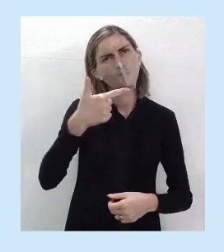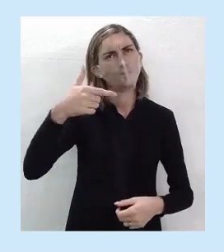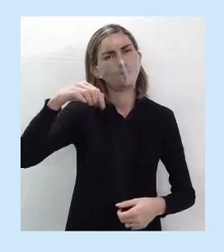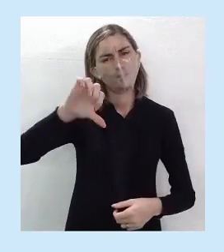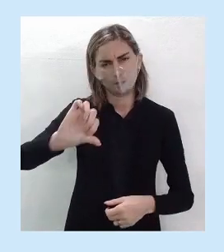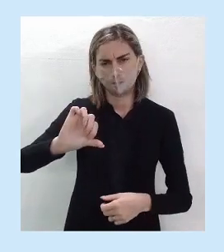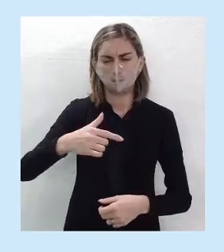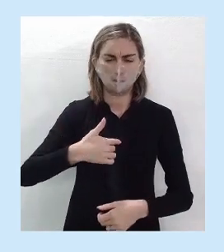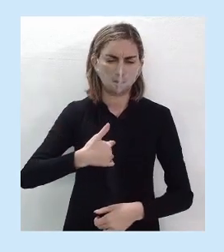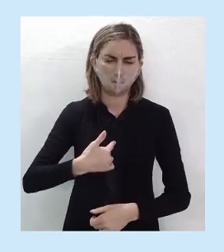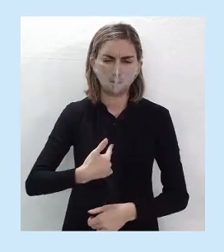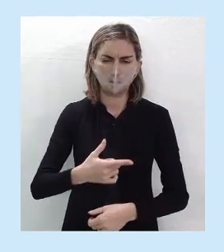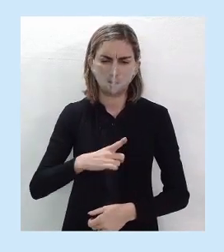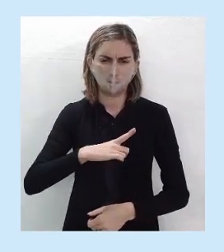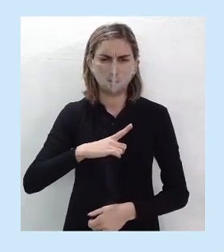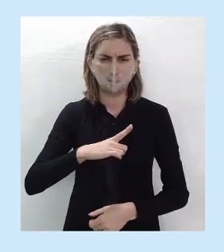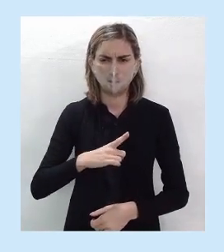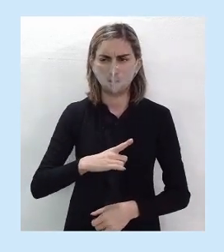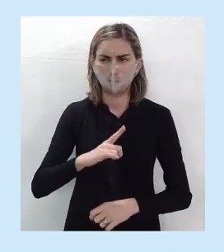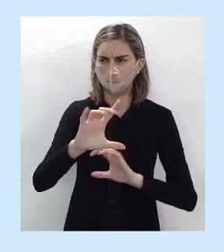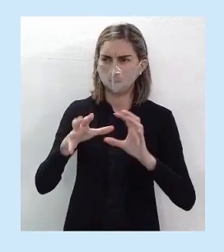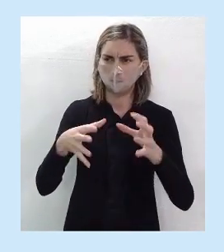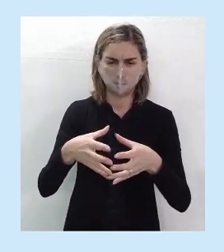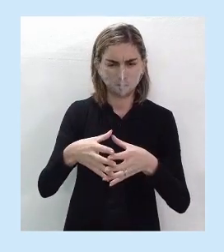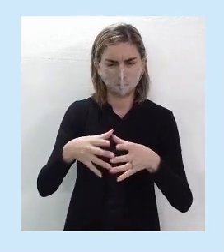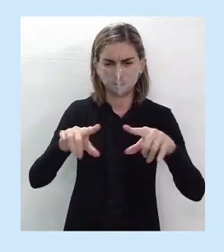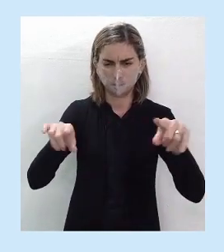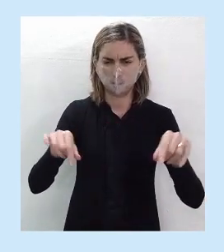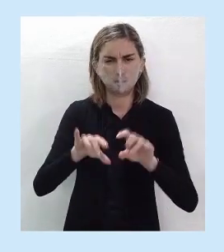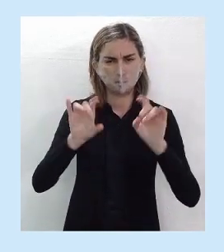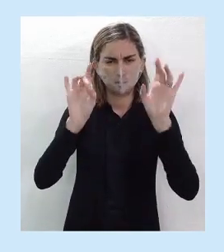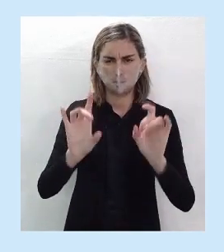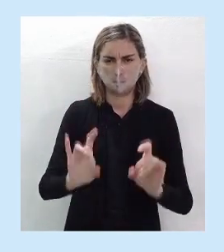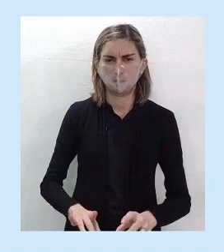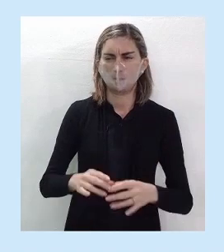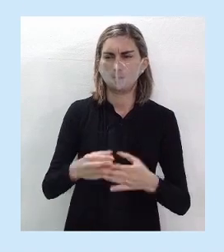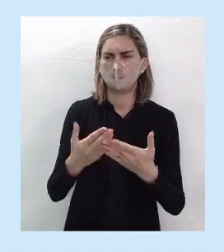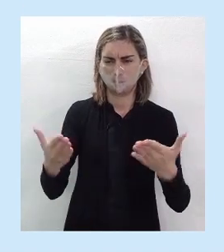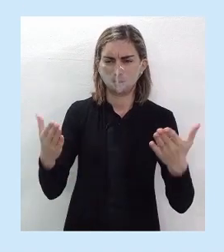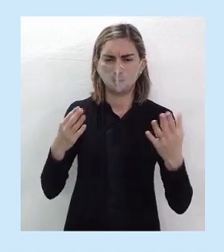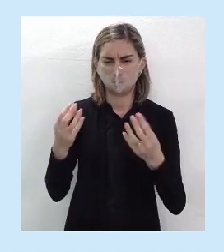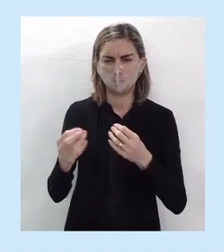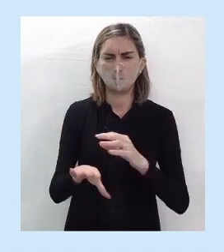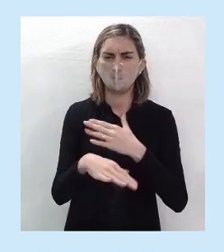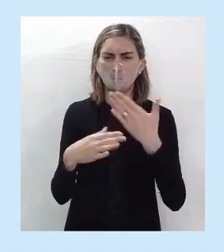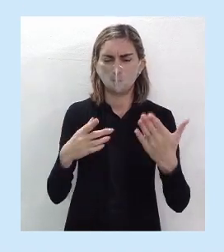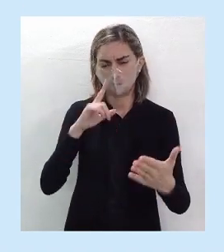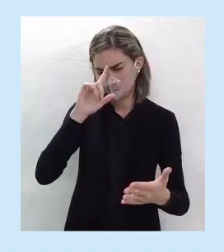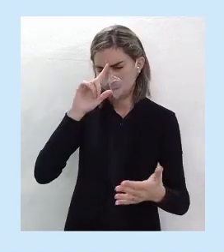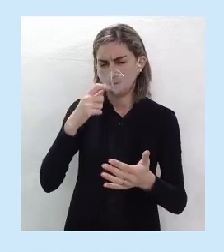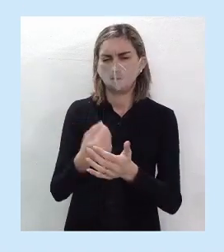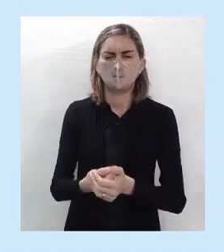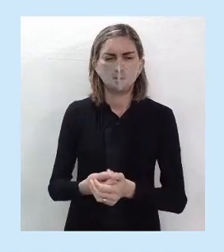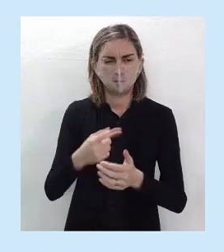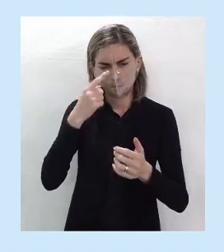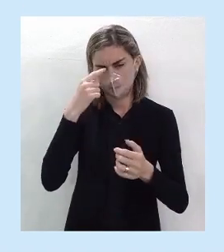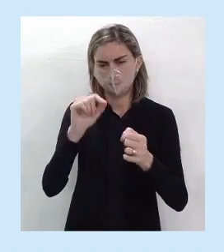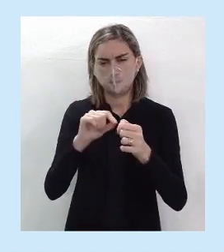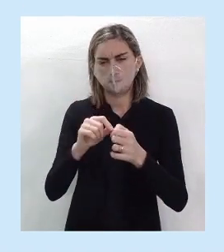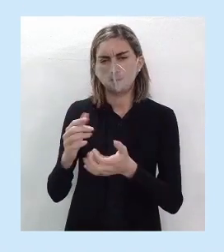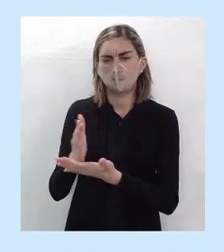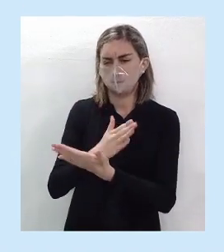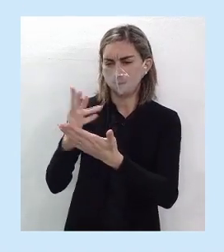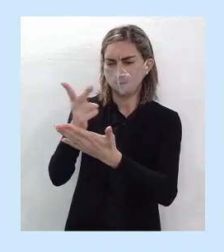2019 eu tive uma turma muito especial, não é? E com os quais eu decidi fazer alguns